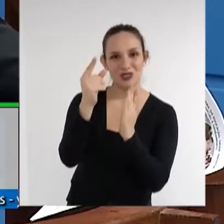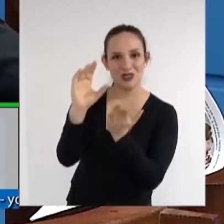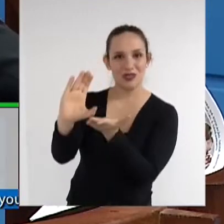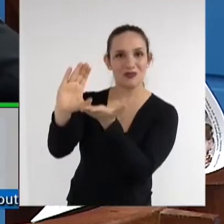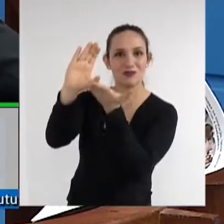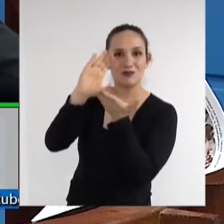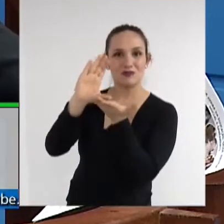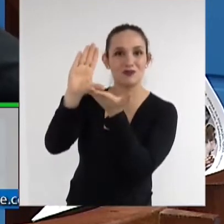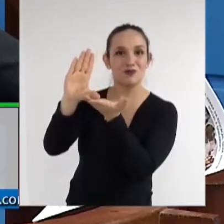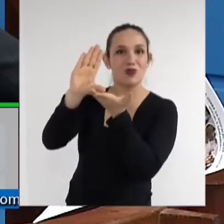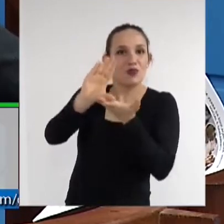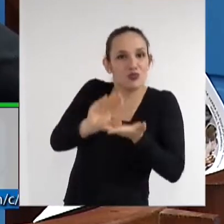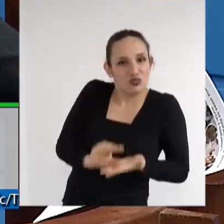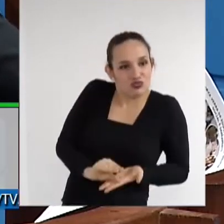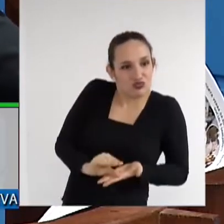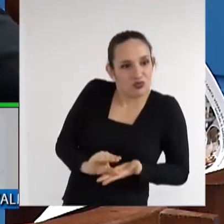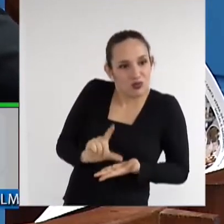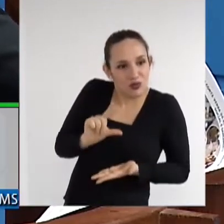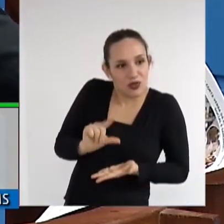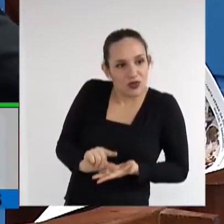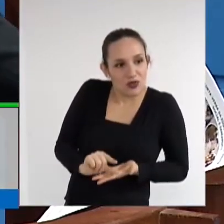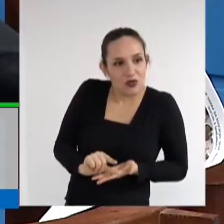recursos previsto